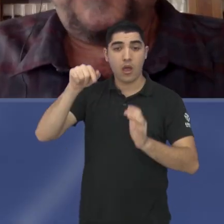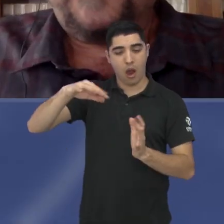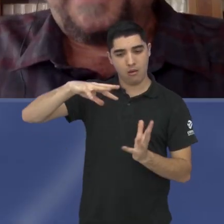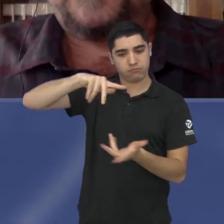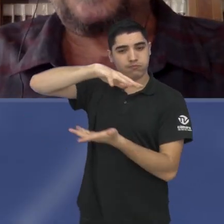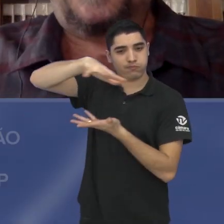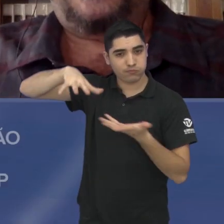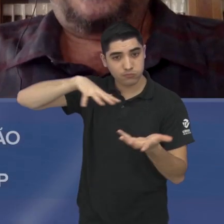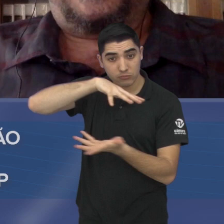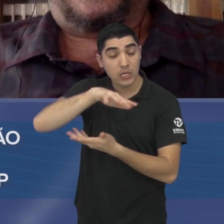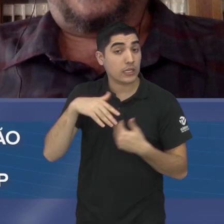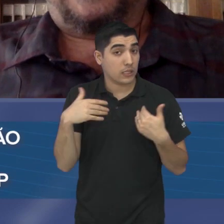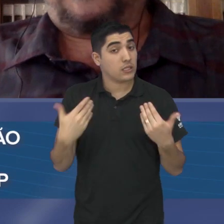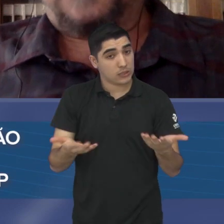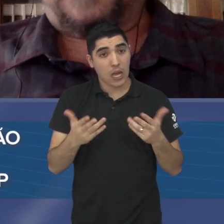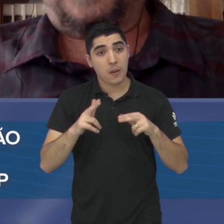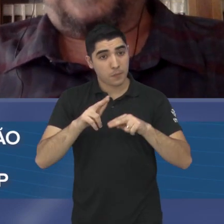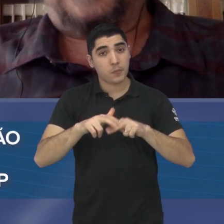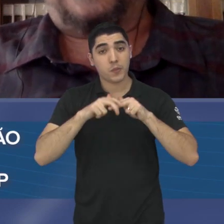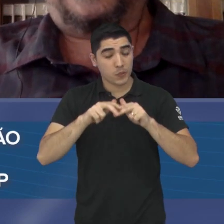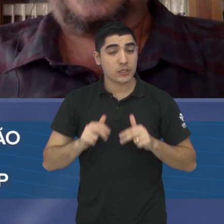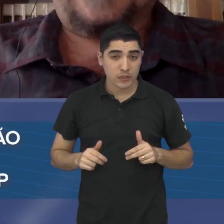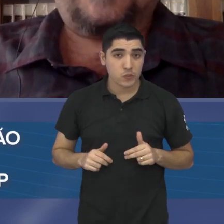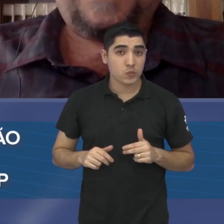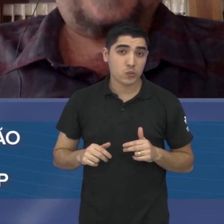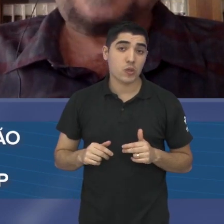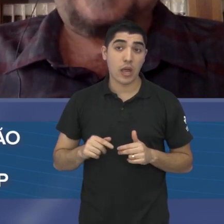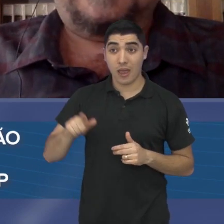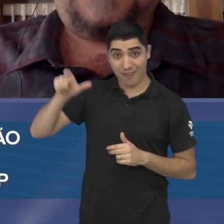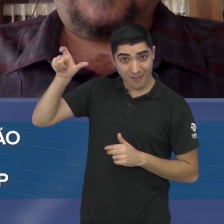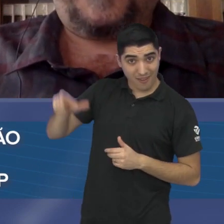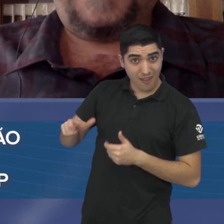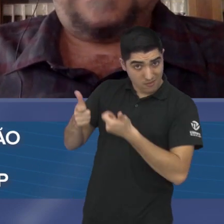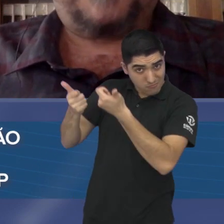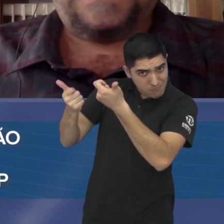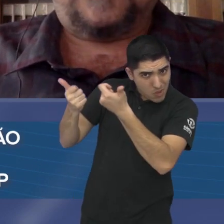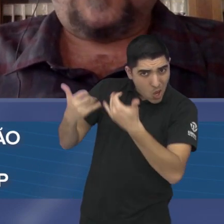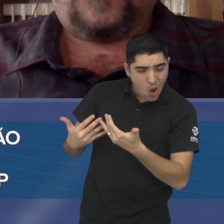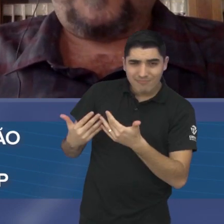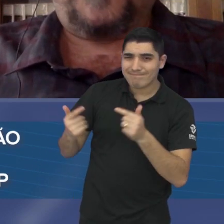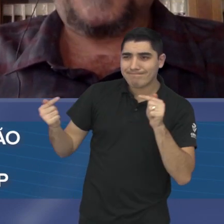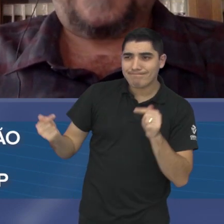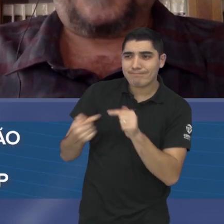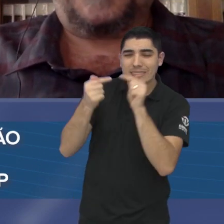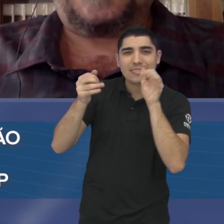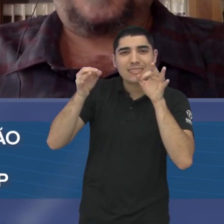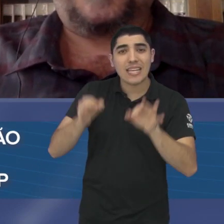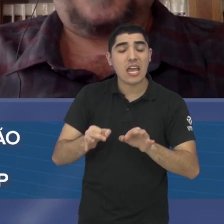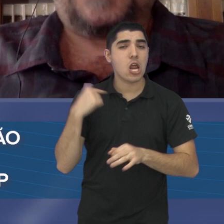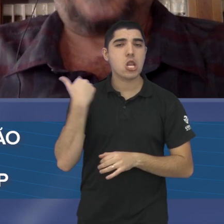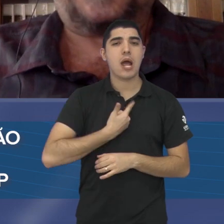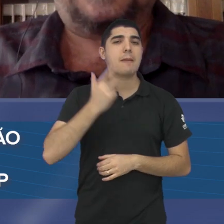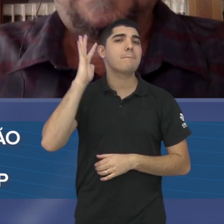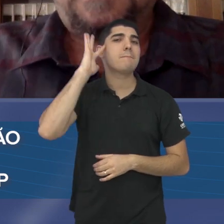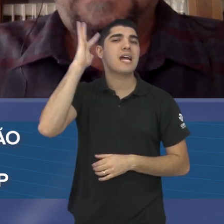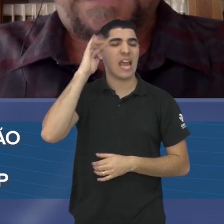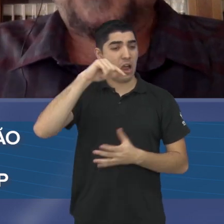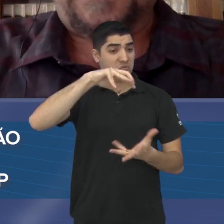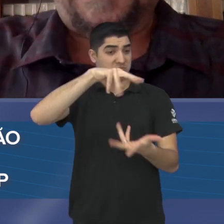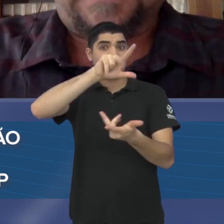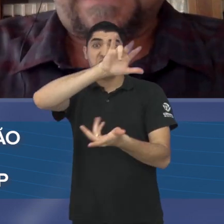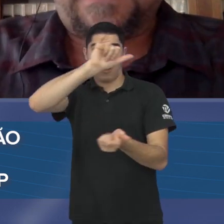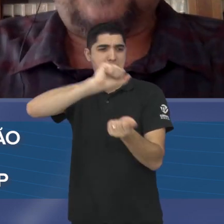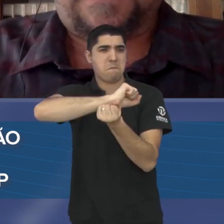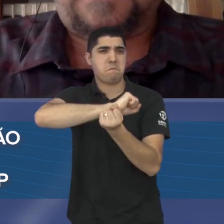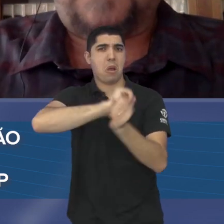no universo. Então, a questão é essa. Ele tocou num ponto certíssimo. A gente acha